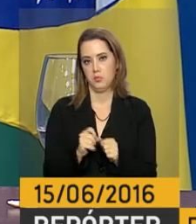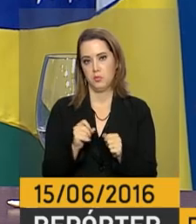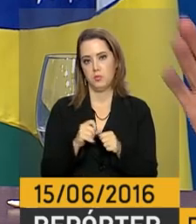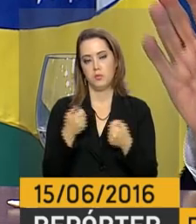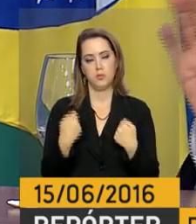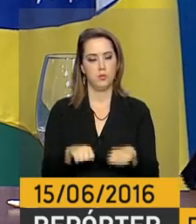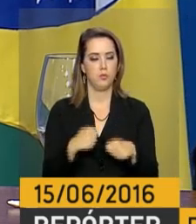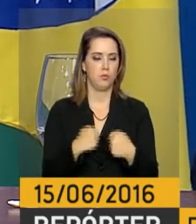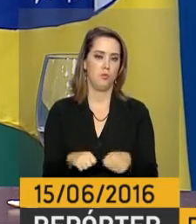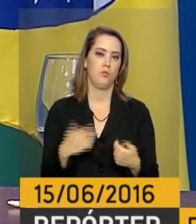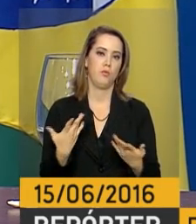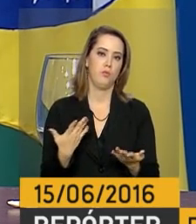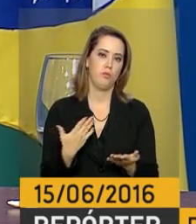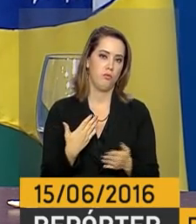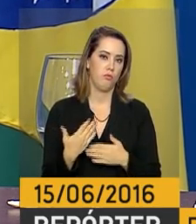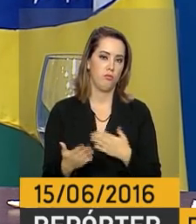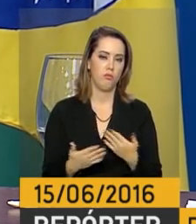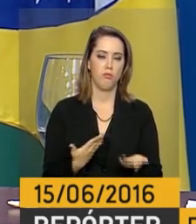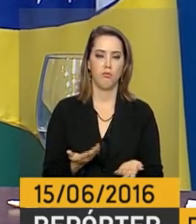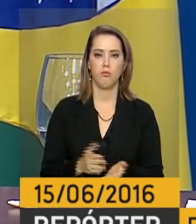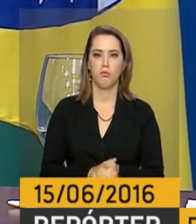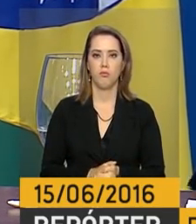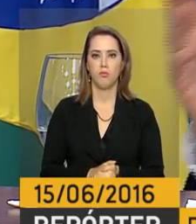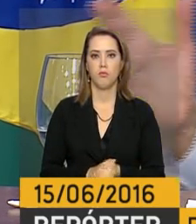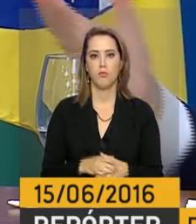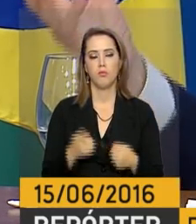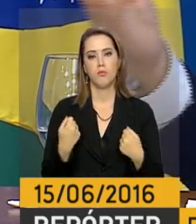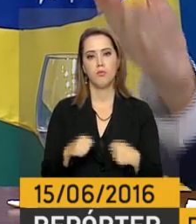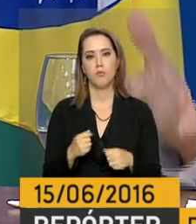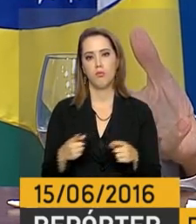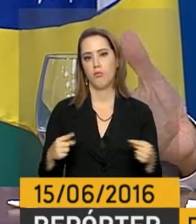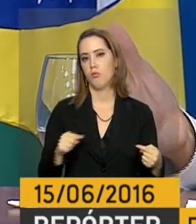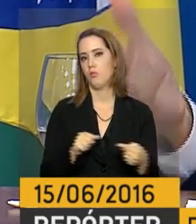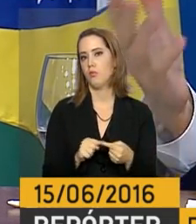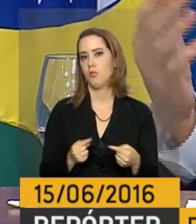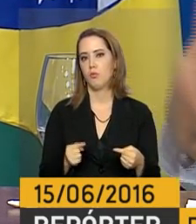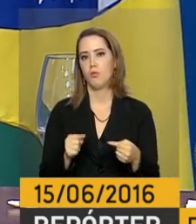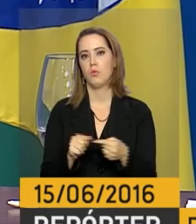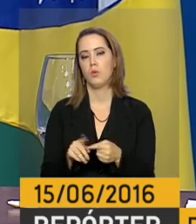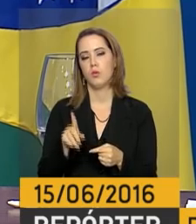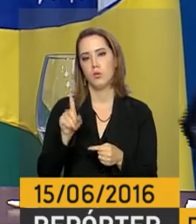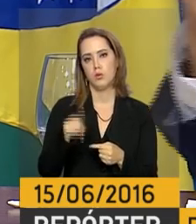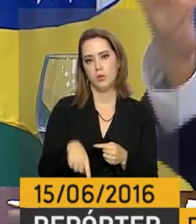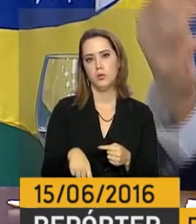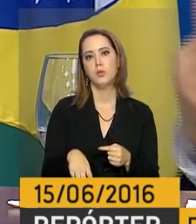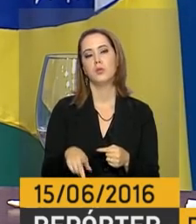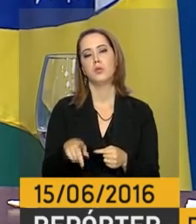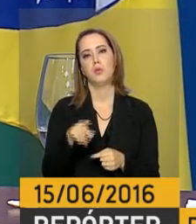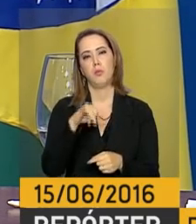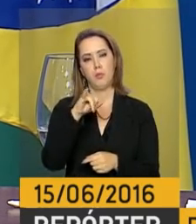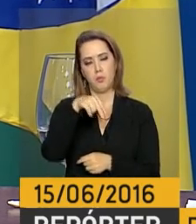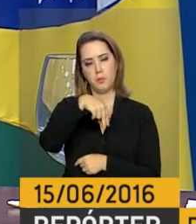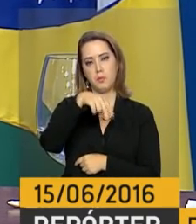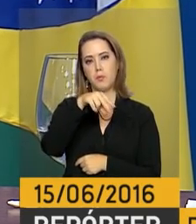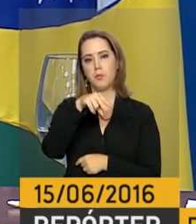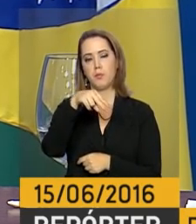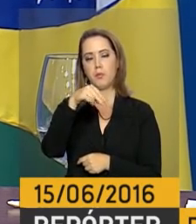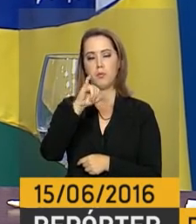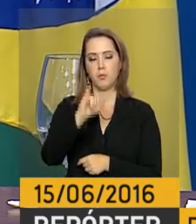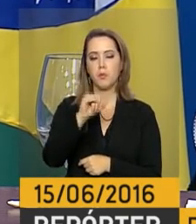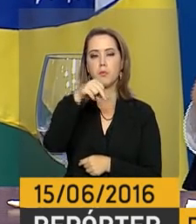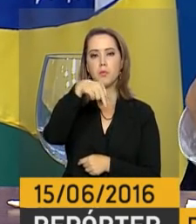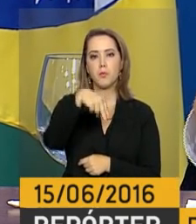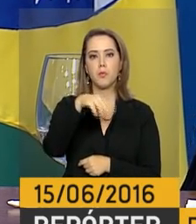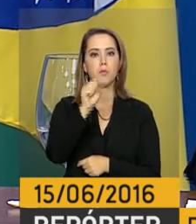eh que possam eh que são vinculadas ou são parte da previdência ou vinculadas à